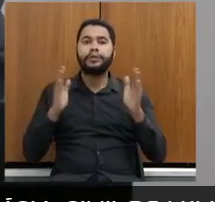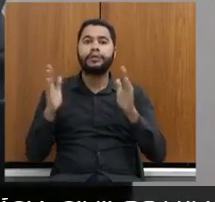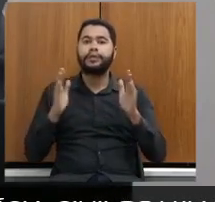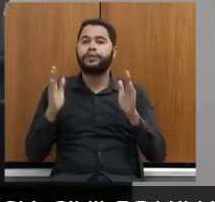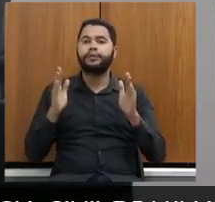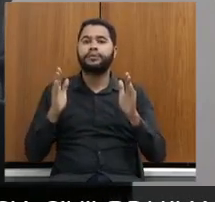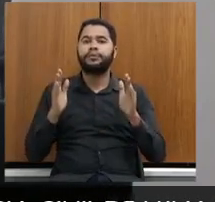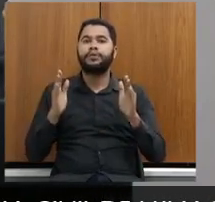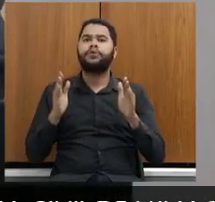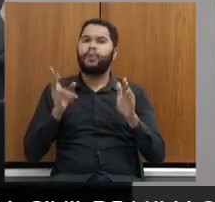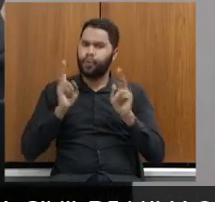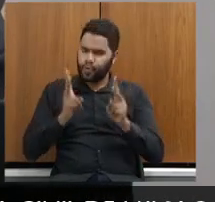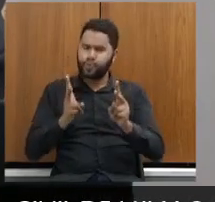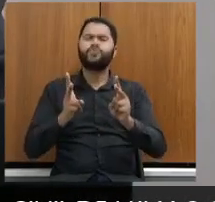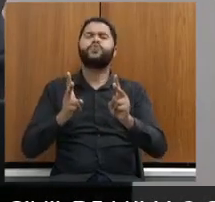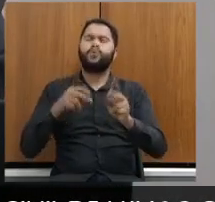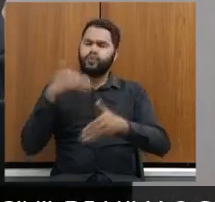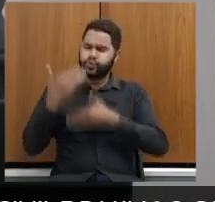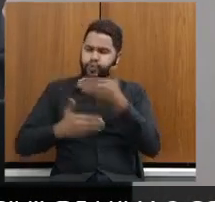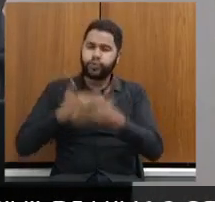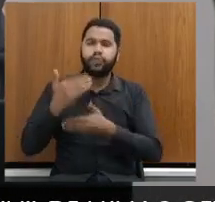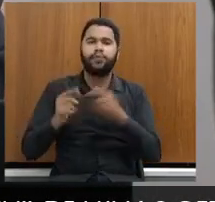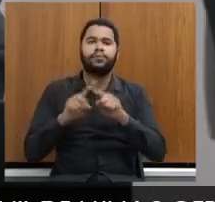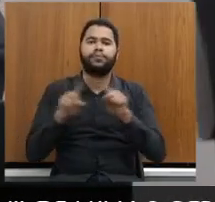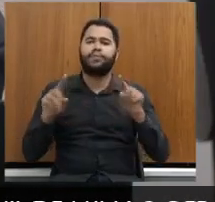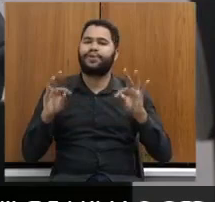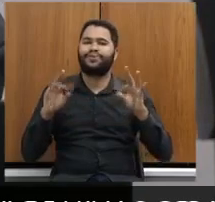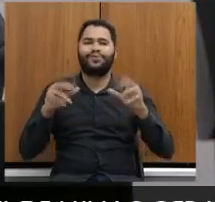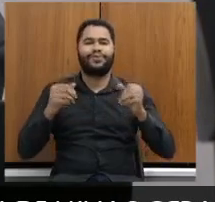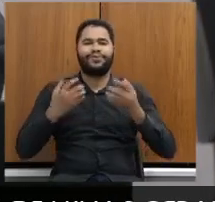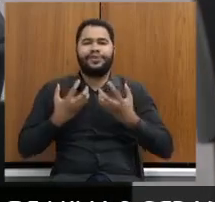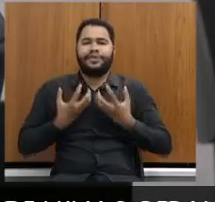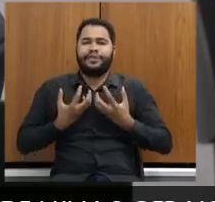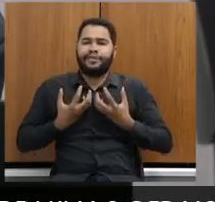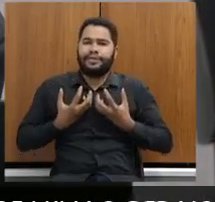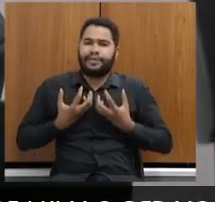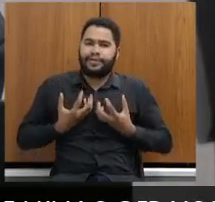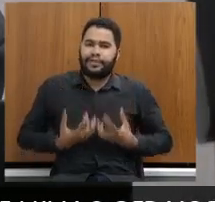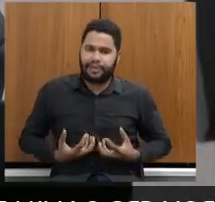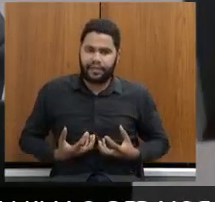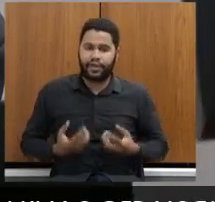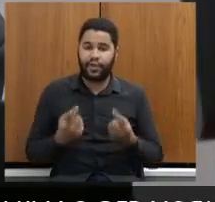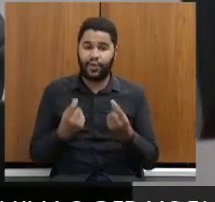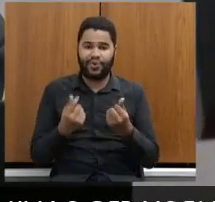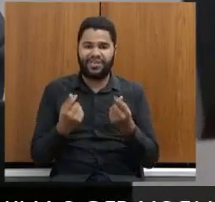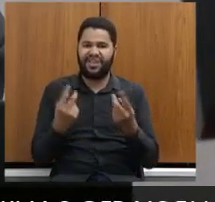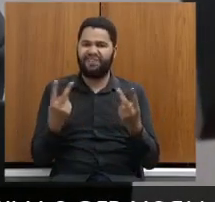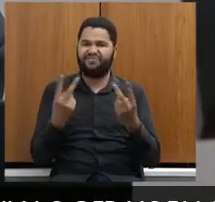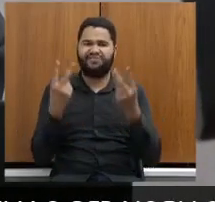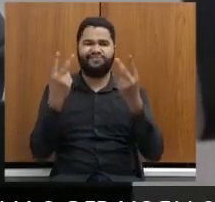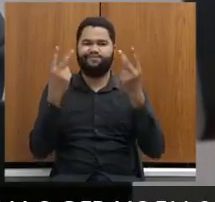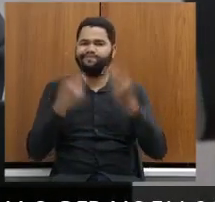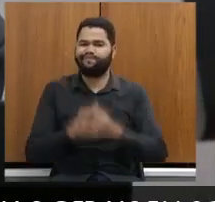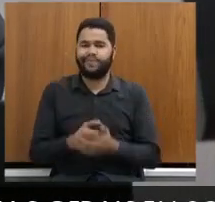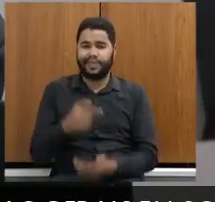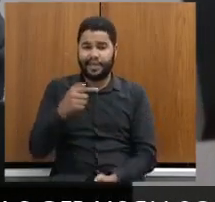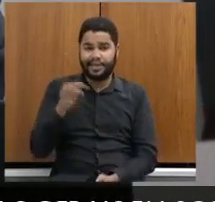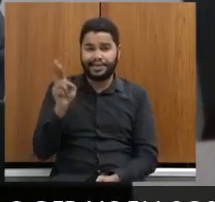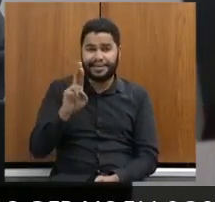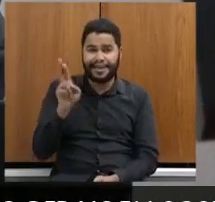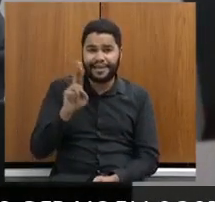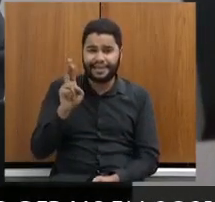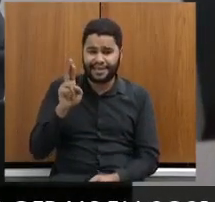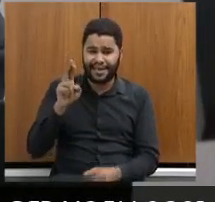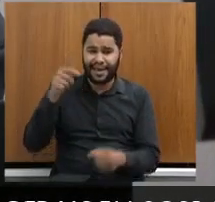efetivo sem deixar cair a produção mas está todo mundo exausto o dinheiro não tem mais valor de reais